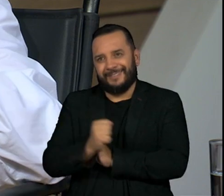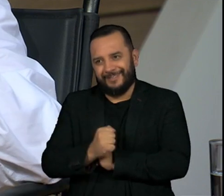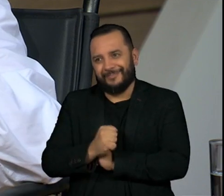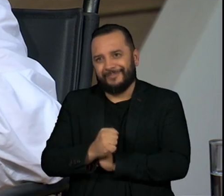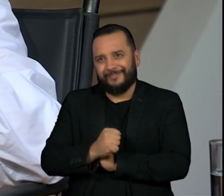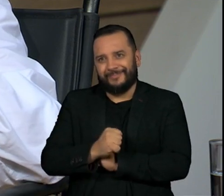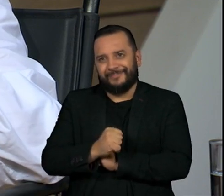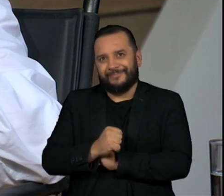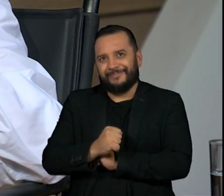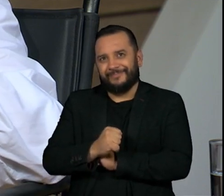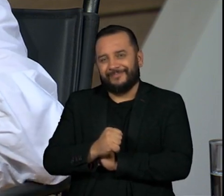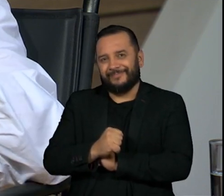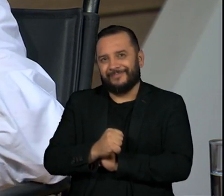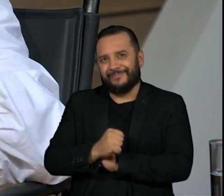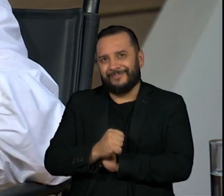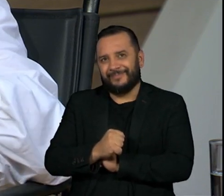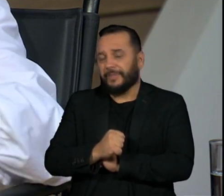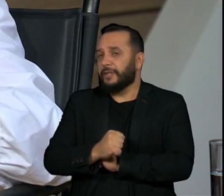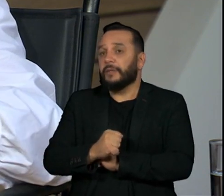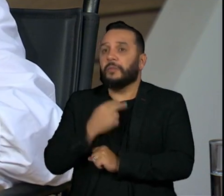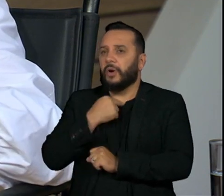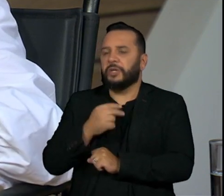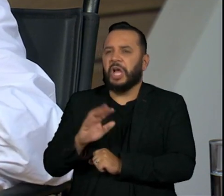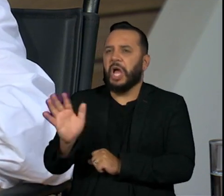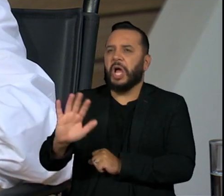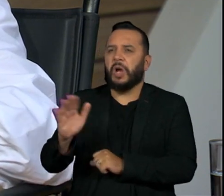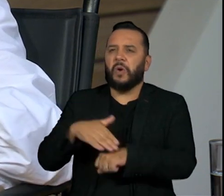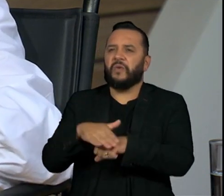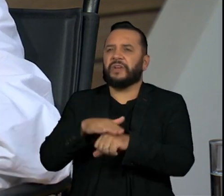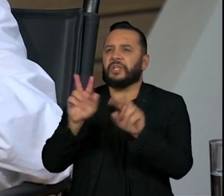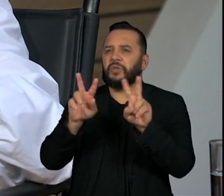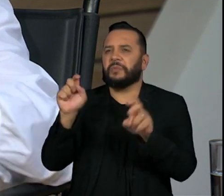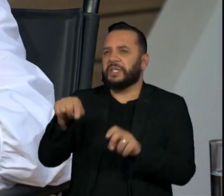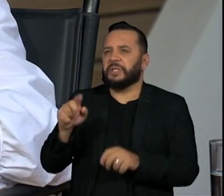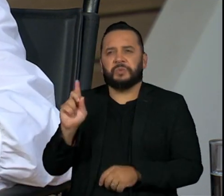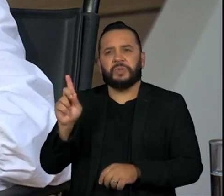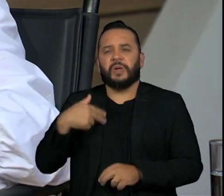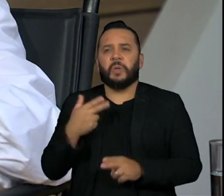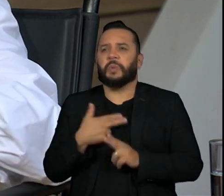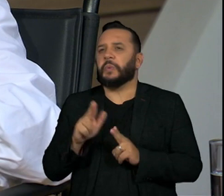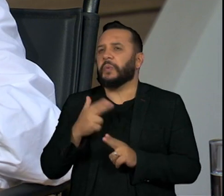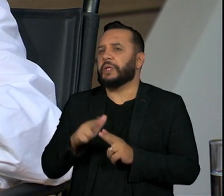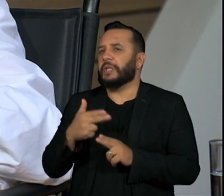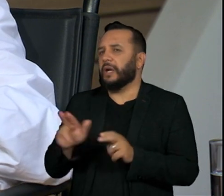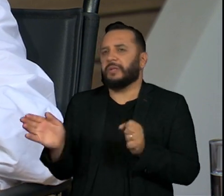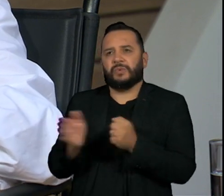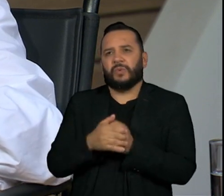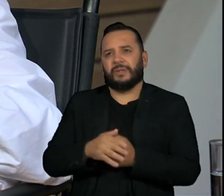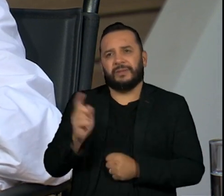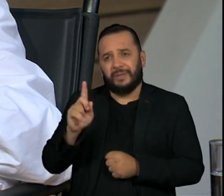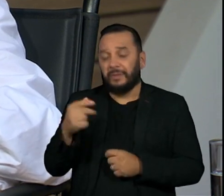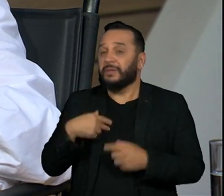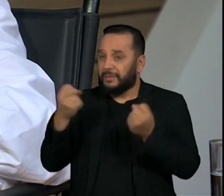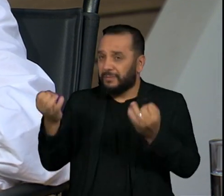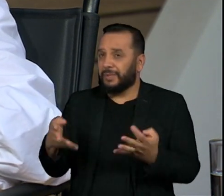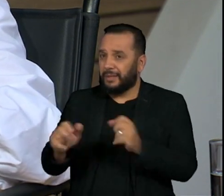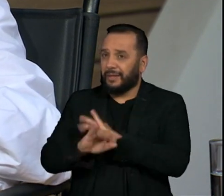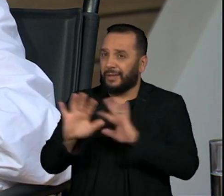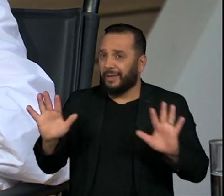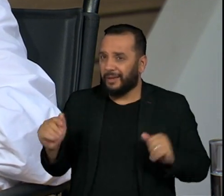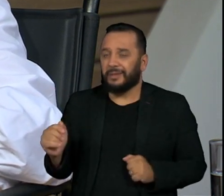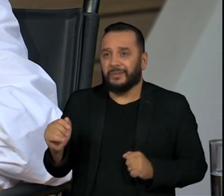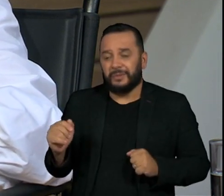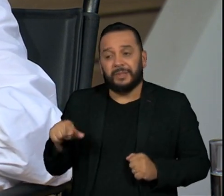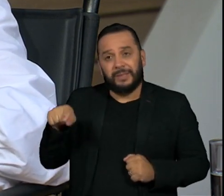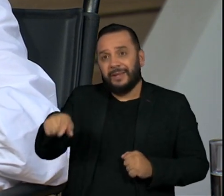não negar nenhuma conversa, não disfarçar, não esconder. Seja claro que dentro do nível